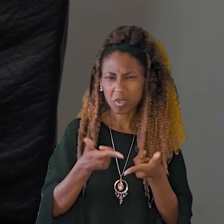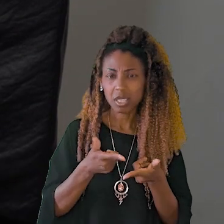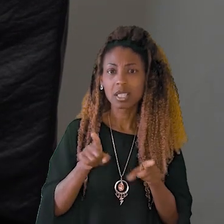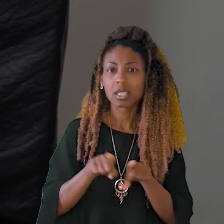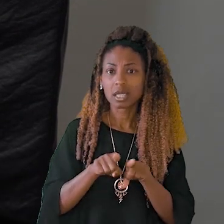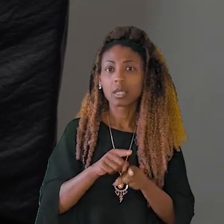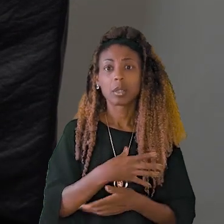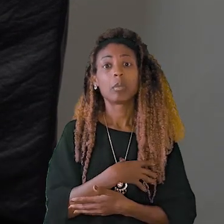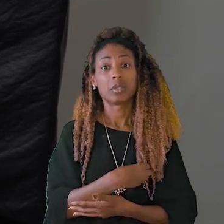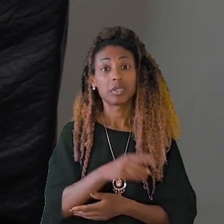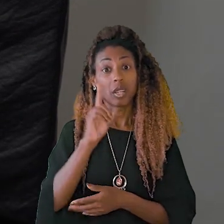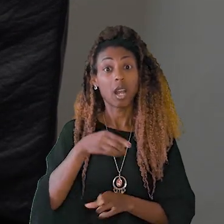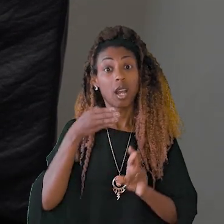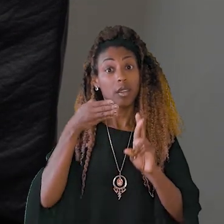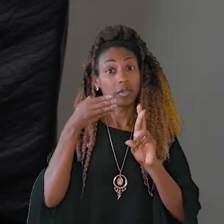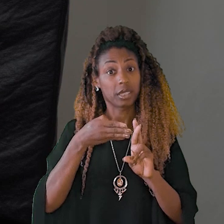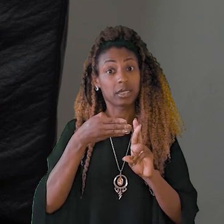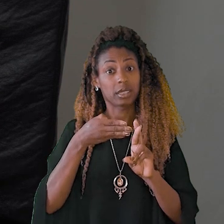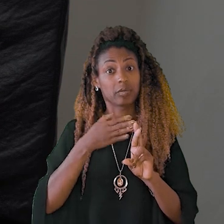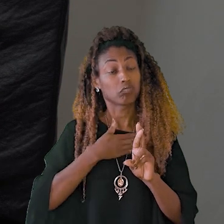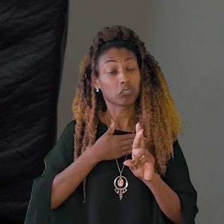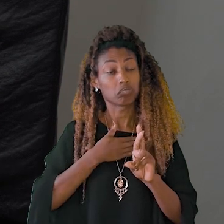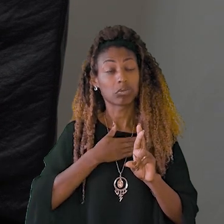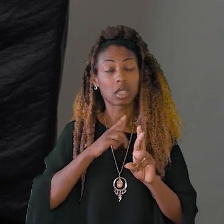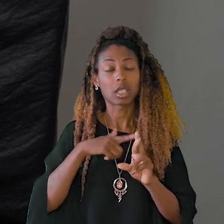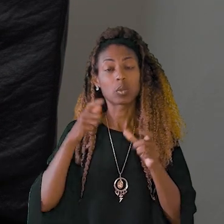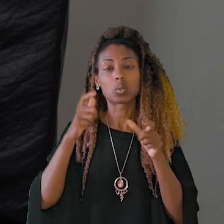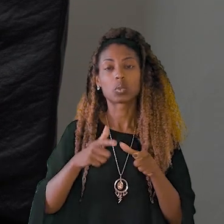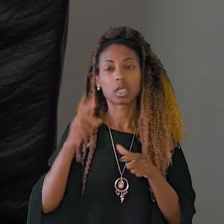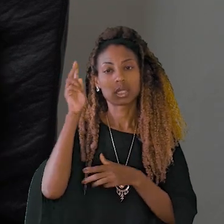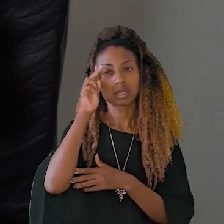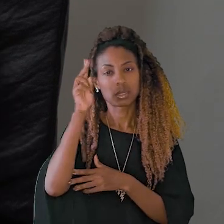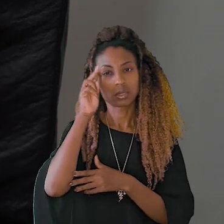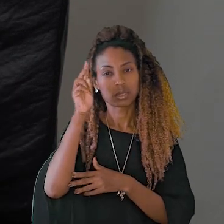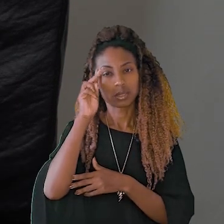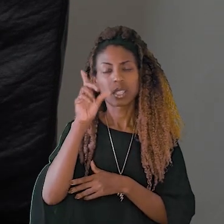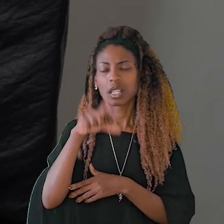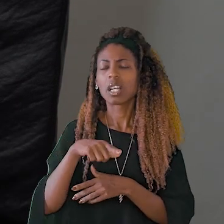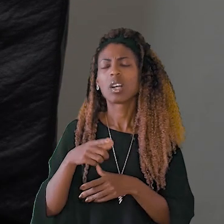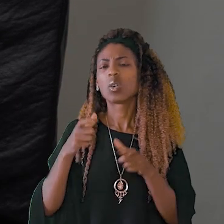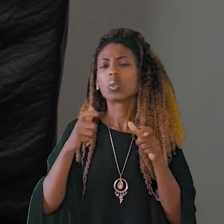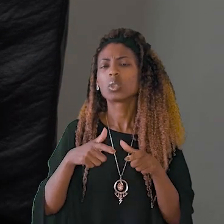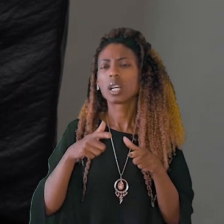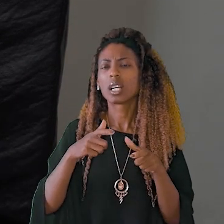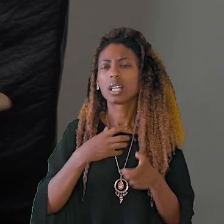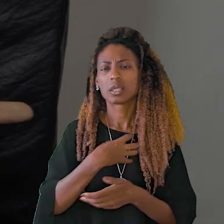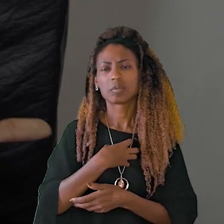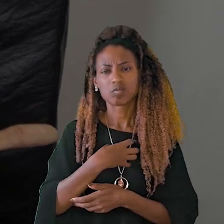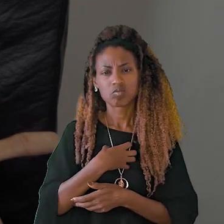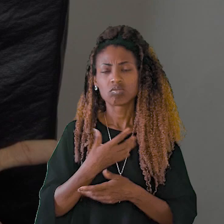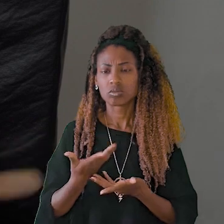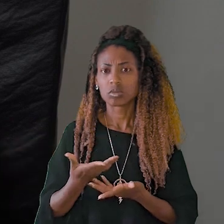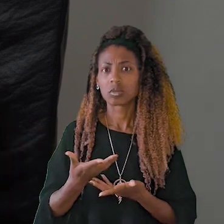também são referências. Então isso começa a ter um outro lugar histórico. Eu acho que a Ballroom Bahia tem um lugar muito grande histórico, com pessoas que